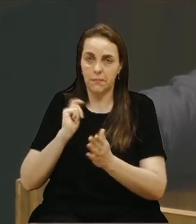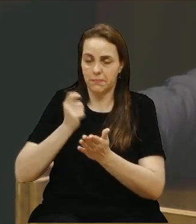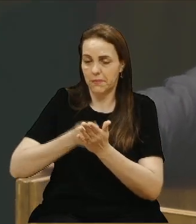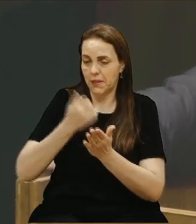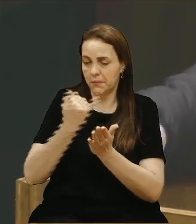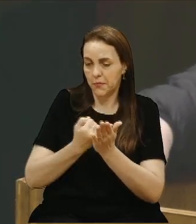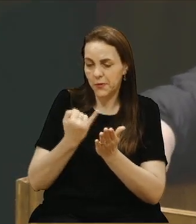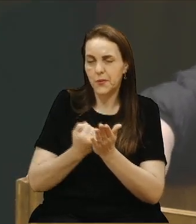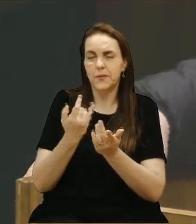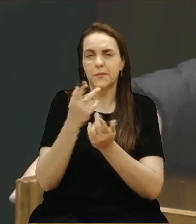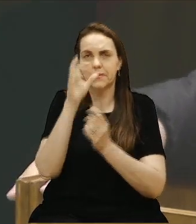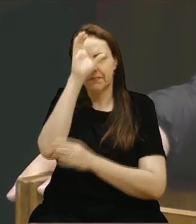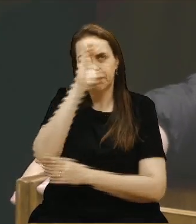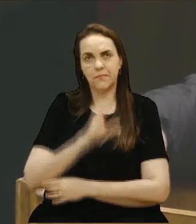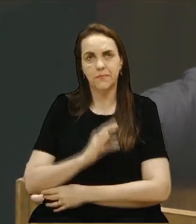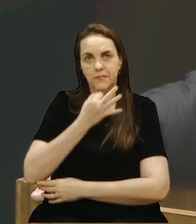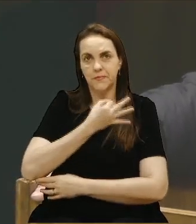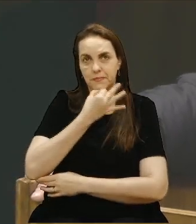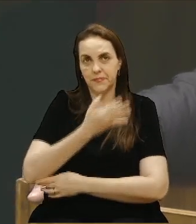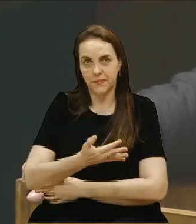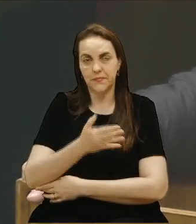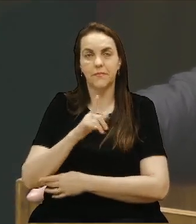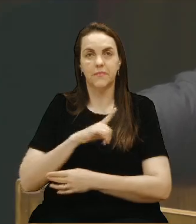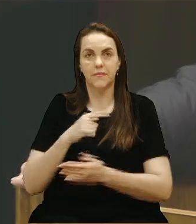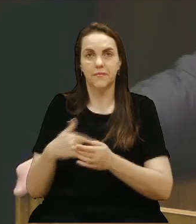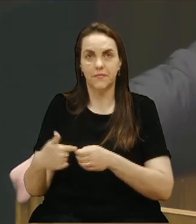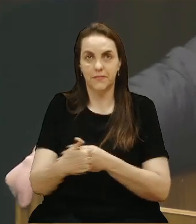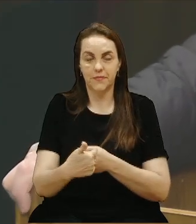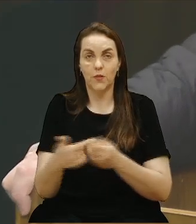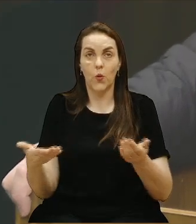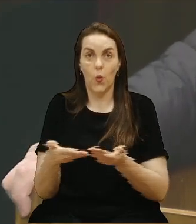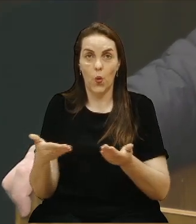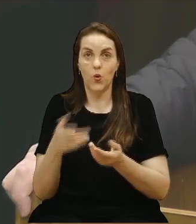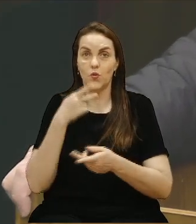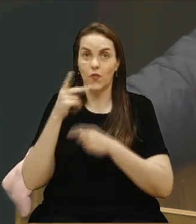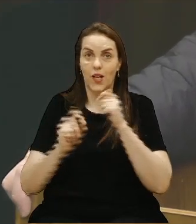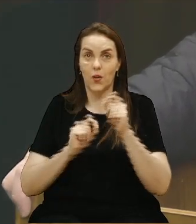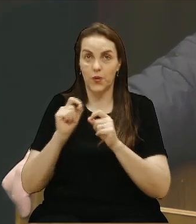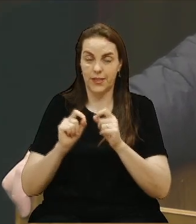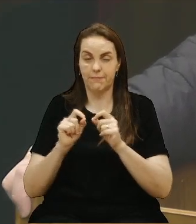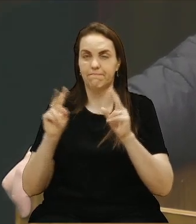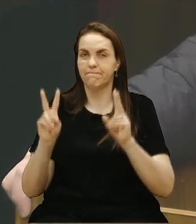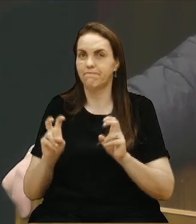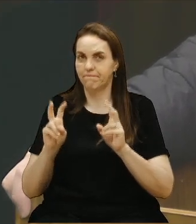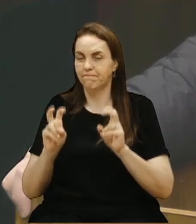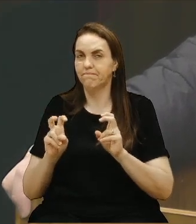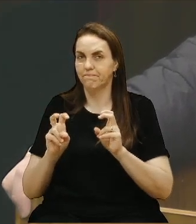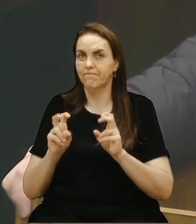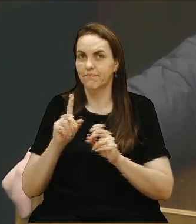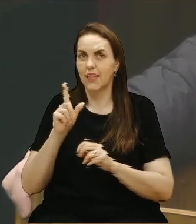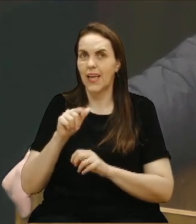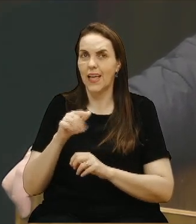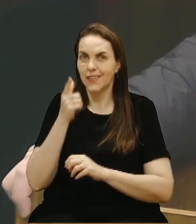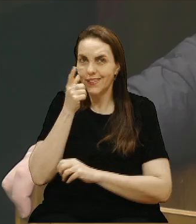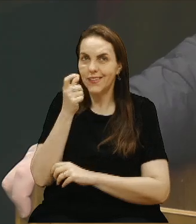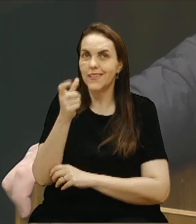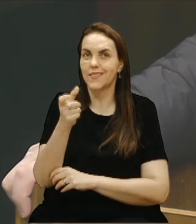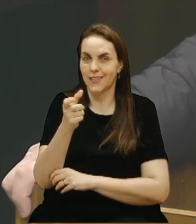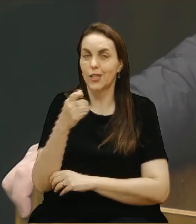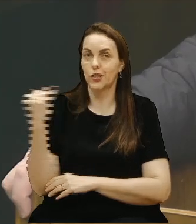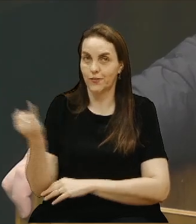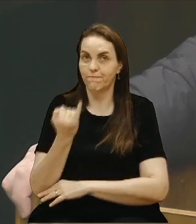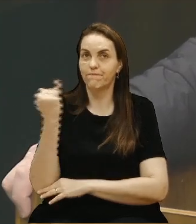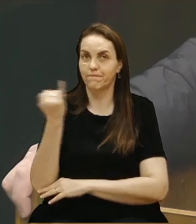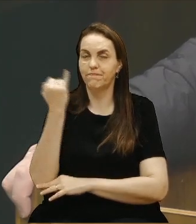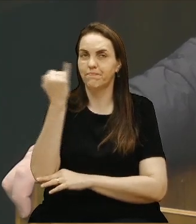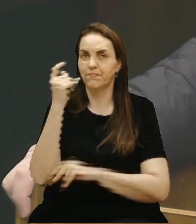impostos, um cidadão caxiense, alguém que está na nossa cidade. Então, hoje eu quero falar sobre um tema bem interessante, de grande relevância, que